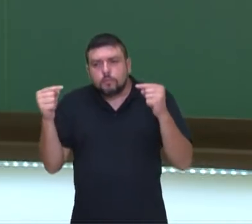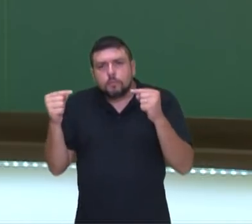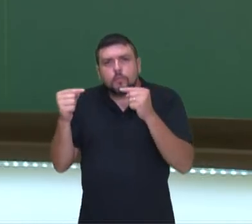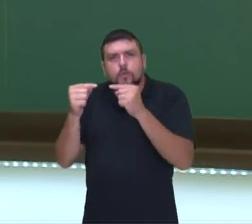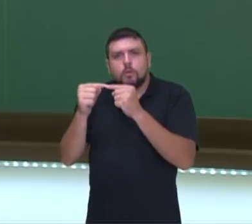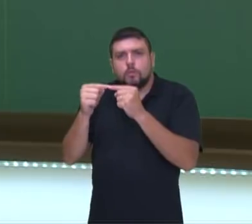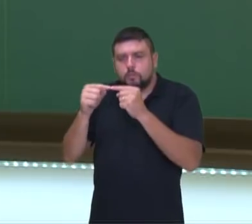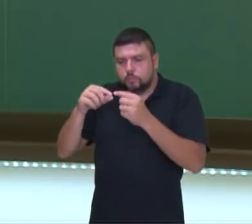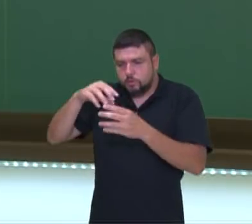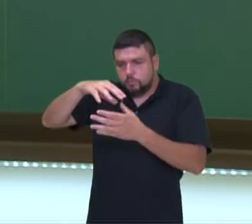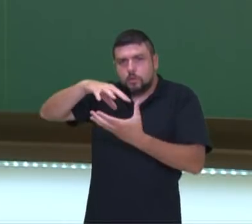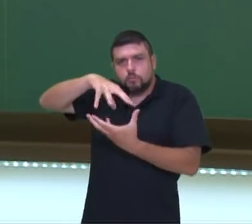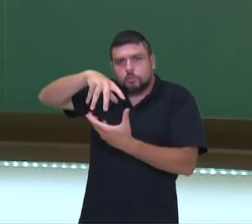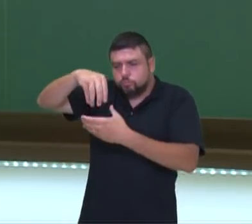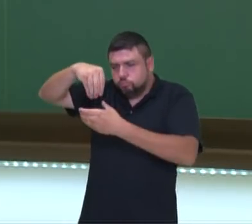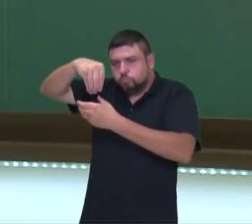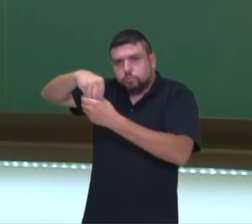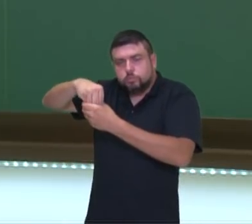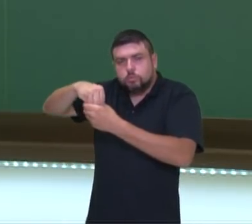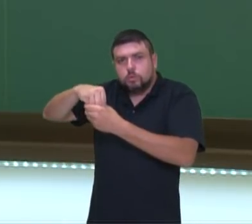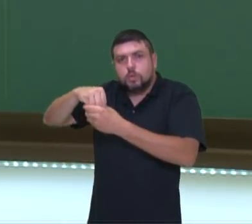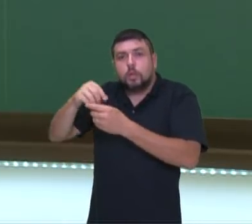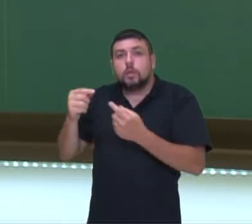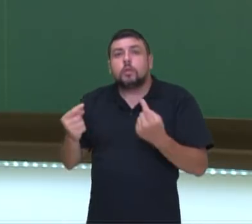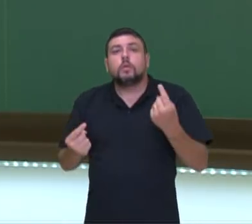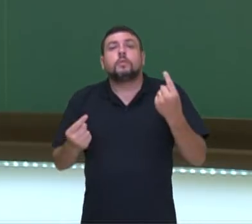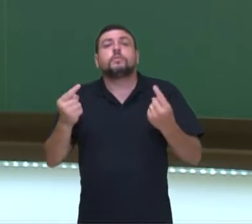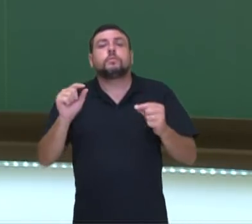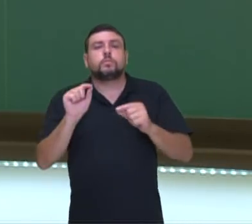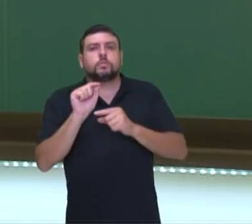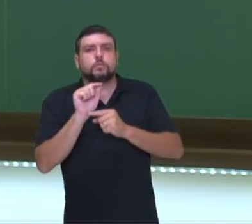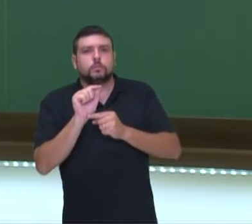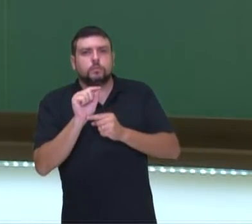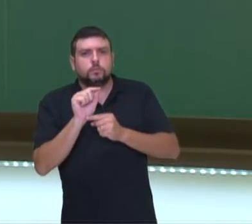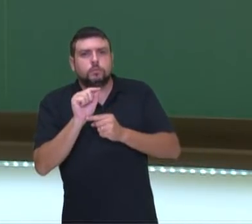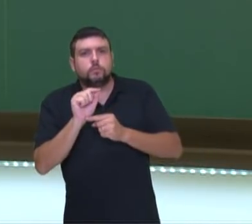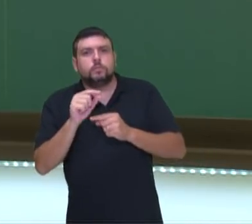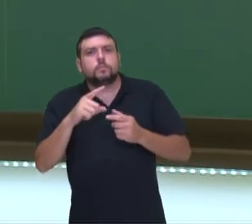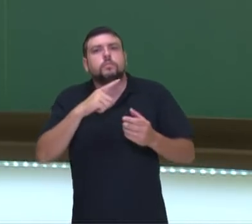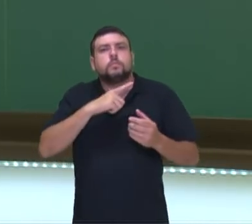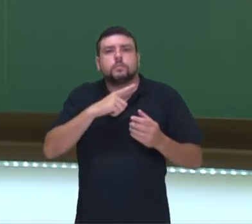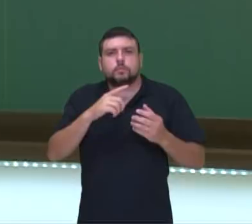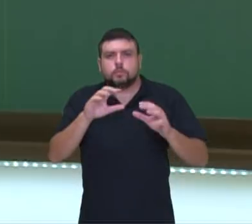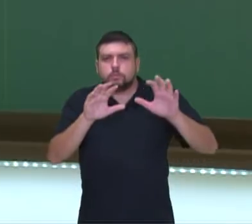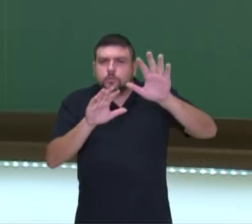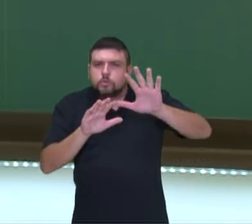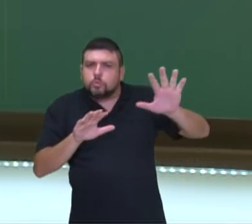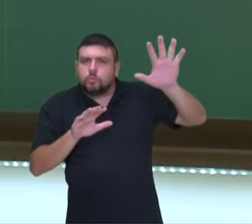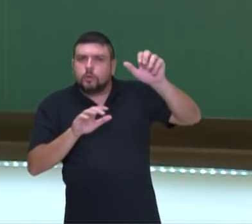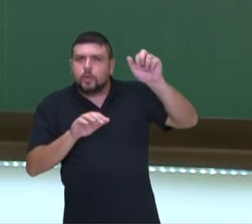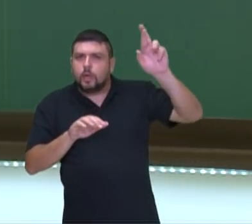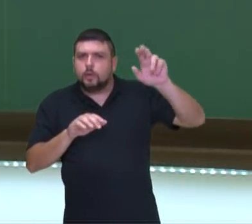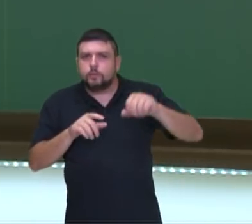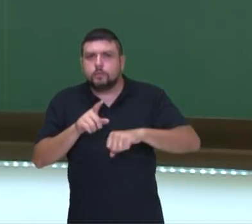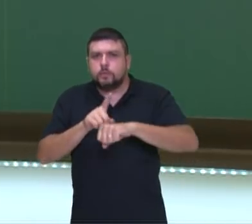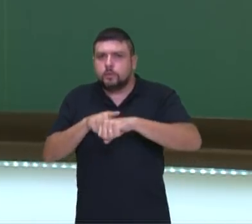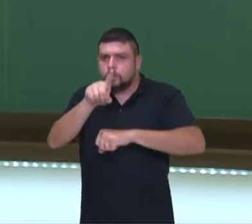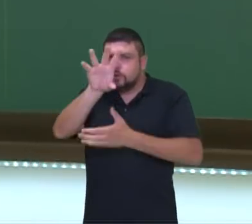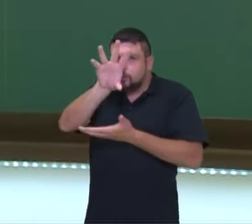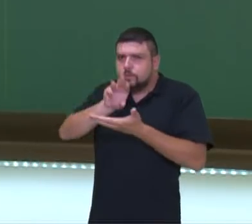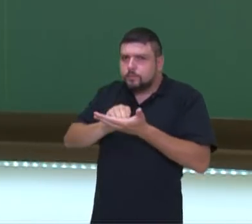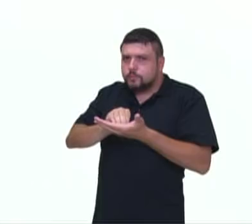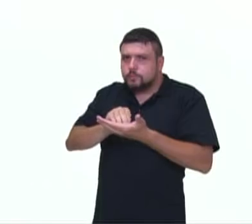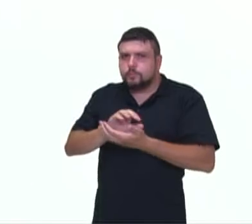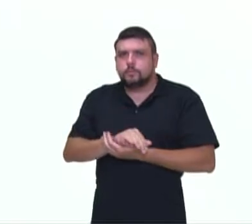associados ao interior da Terra e quais desses eventos estão relacionados à atmosfera? Eu vou dar um tempinho para vocês copiarem e eu já